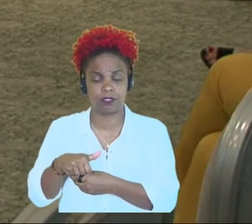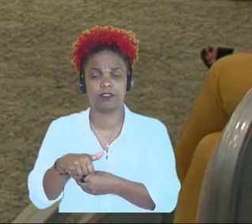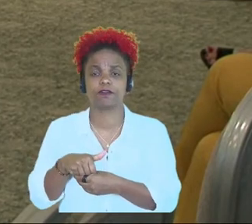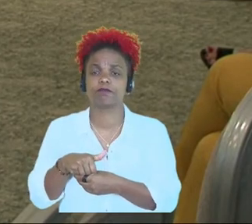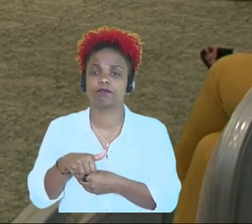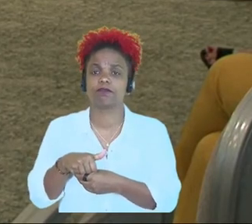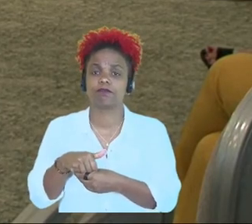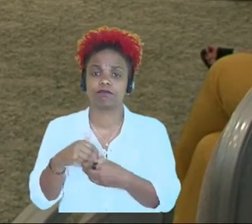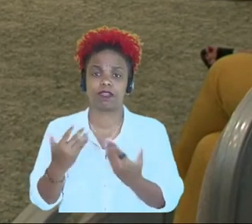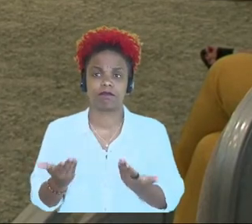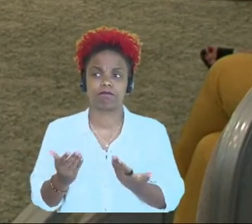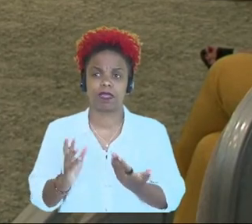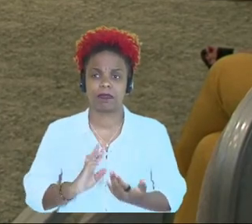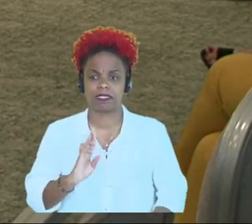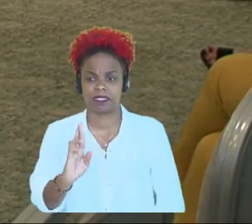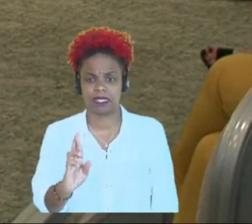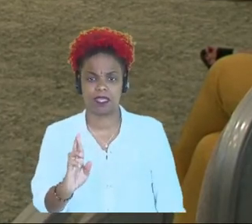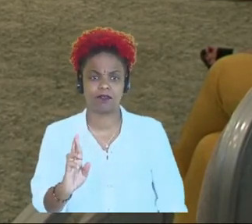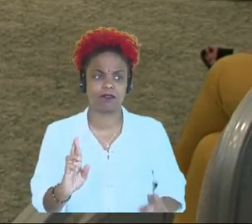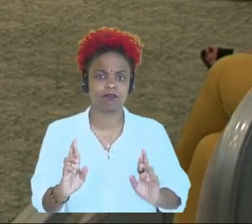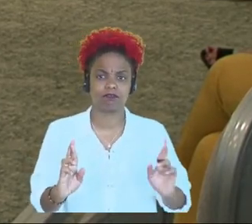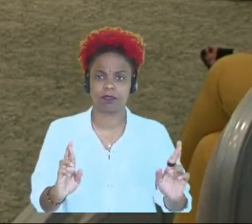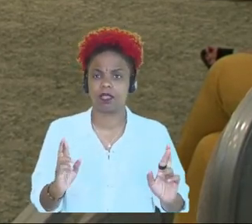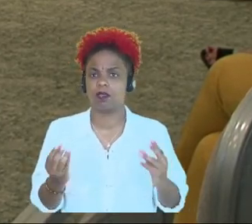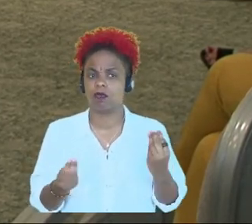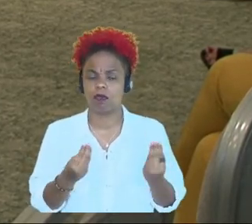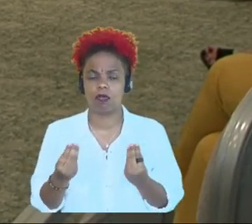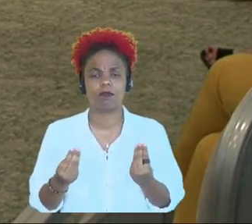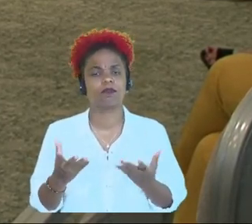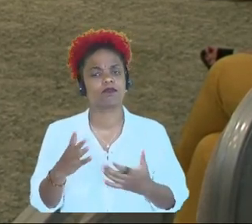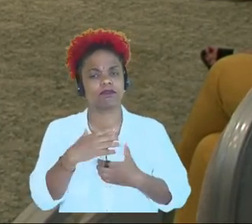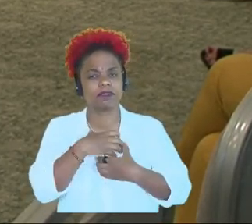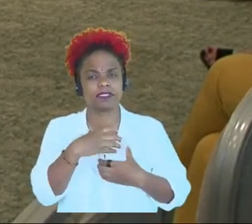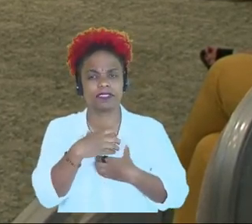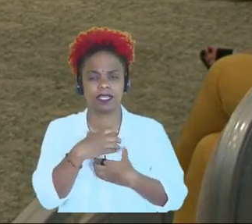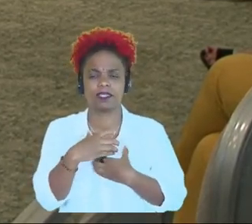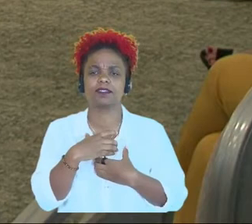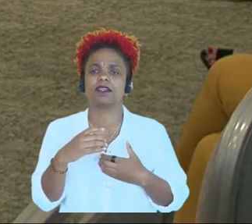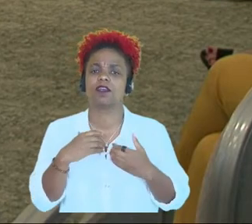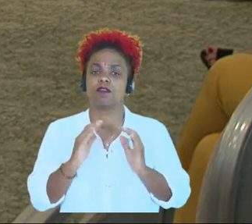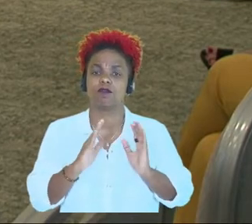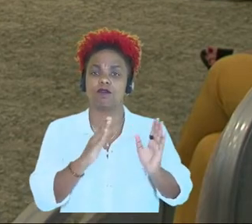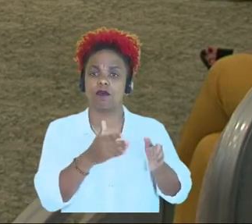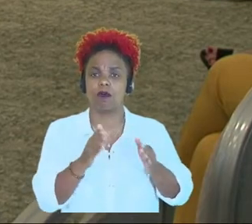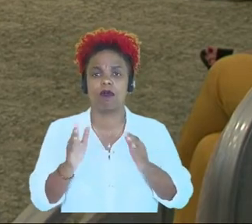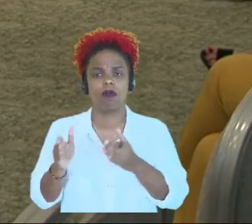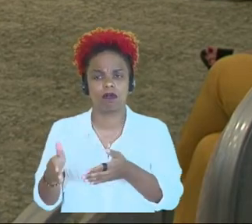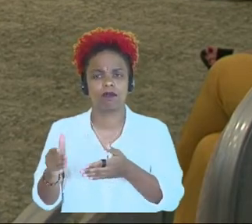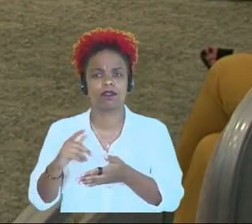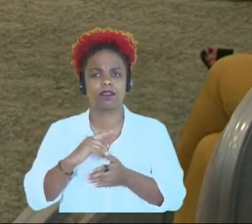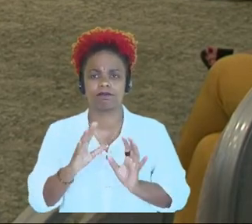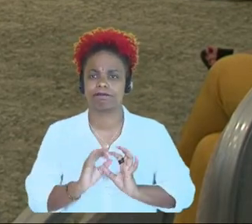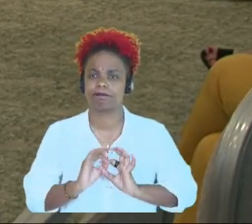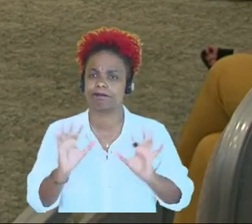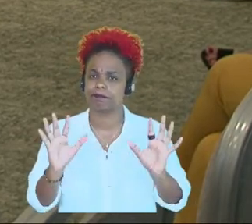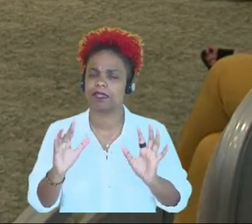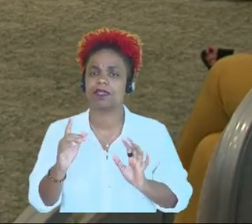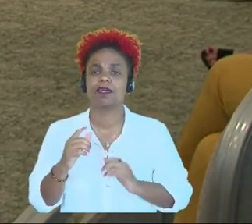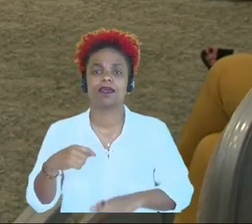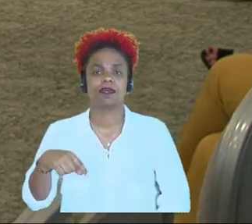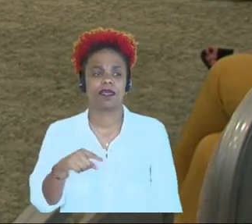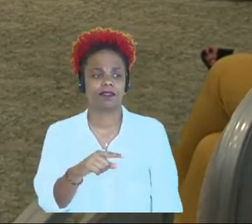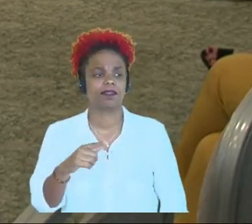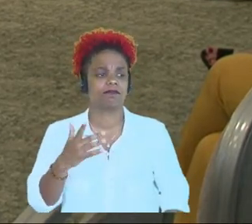sendo representados ou como se sentem representados? Qual teria que ser o enfoque dessa representação democrática para fazer esses